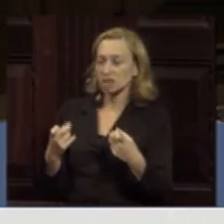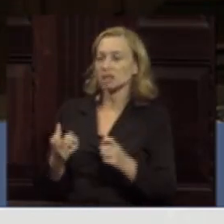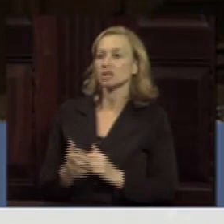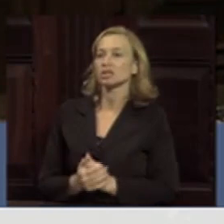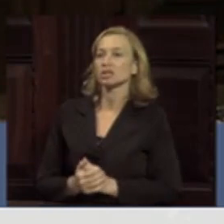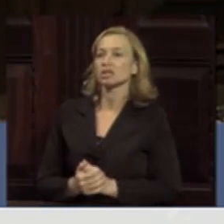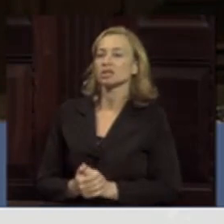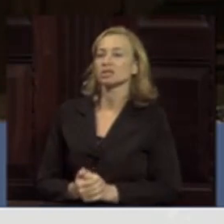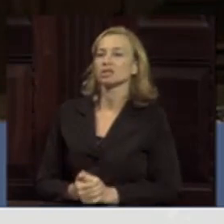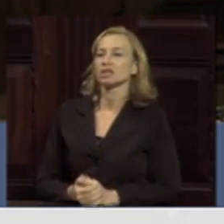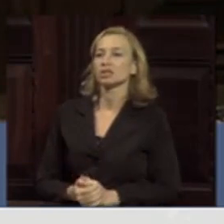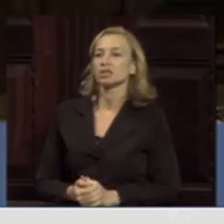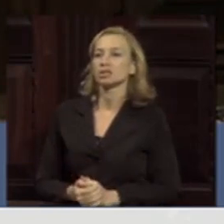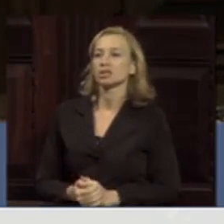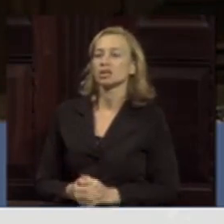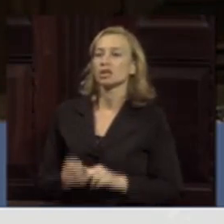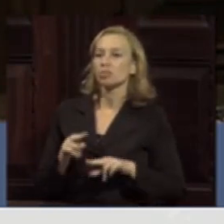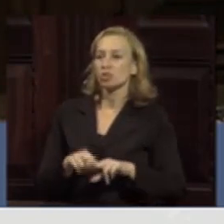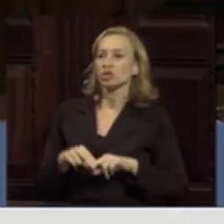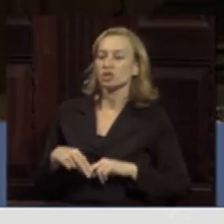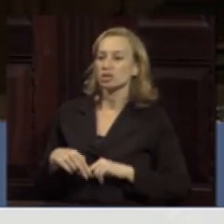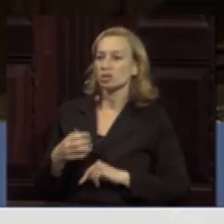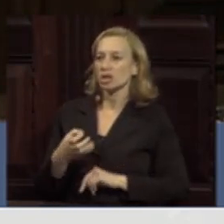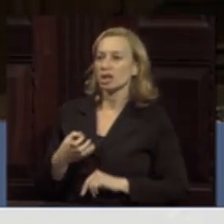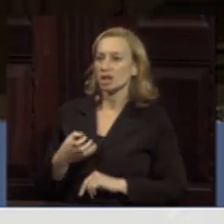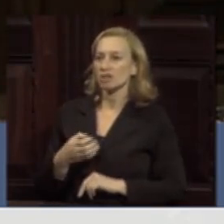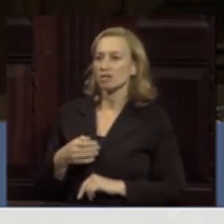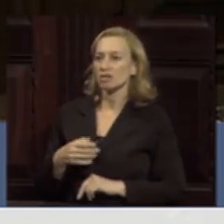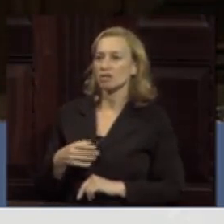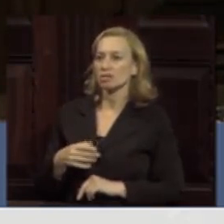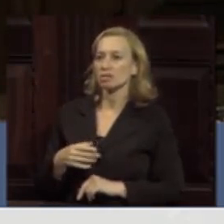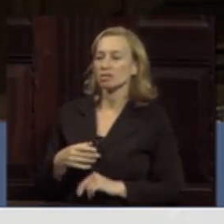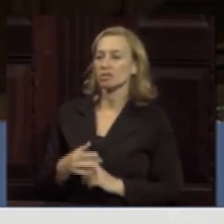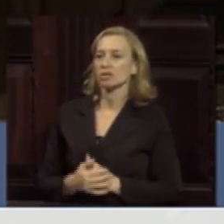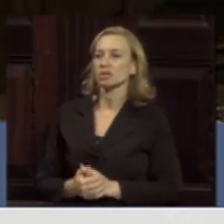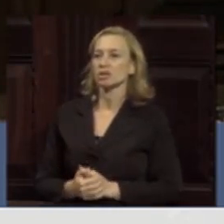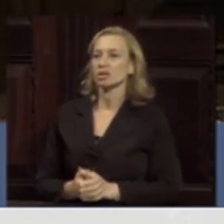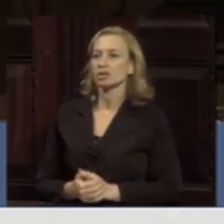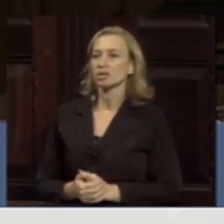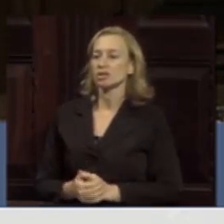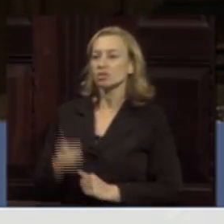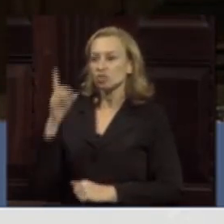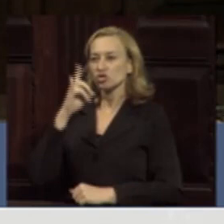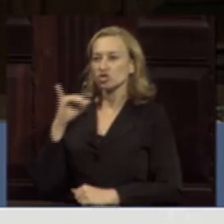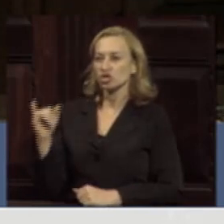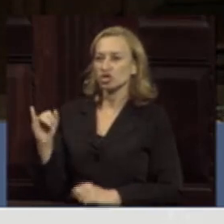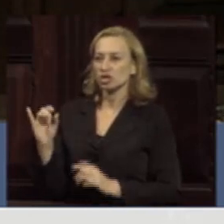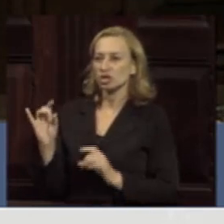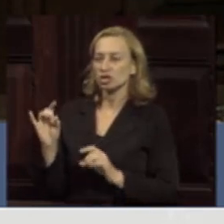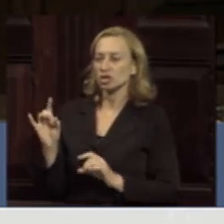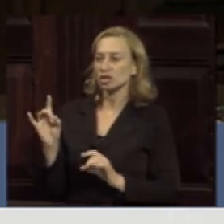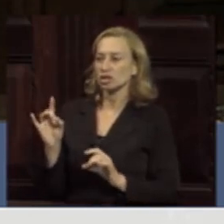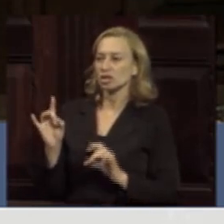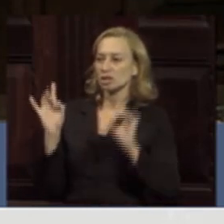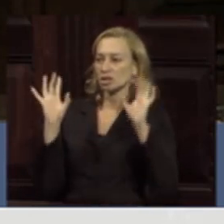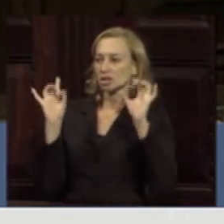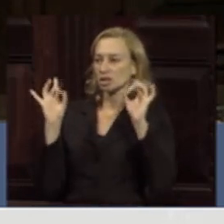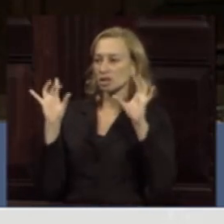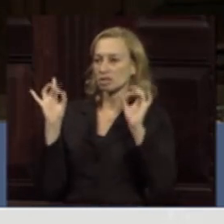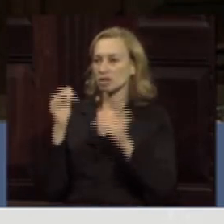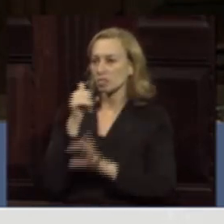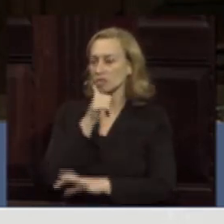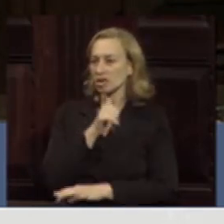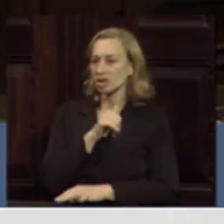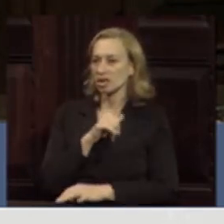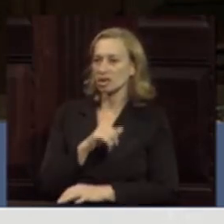sobrevivência, subsistência. Por isso eu quero aqui fazer menção ao Dia Internacional de Luta das Mulheres,